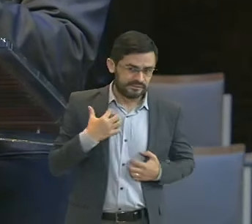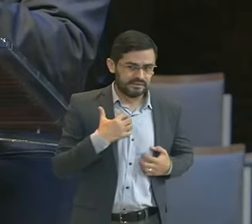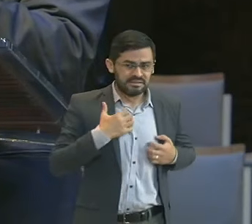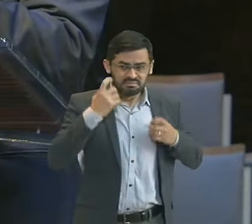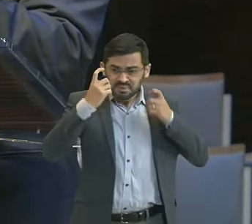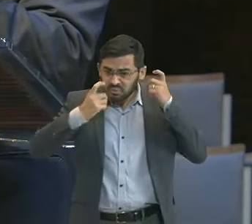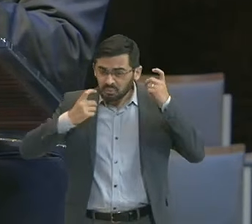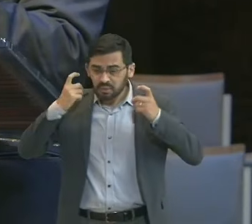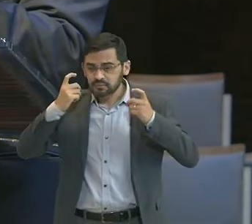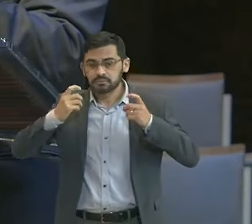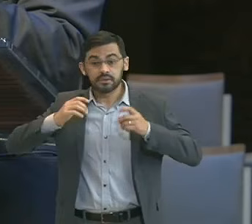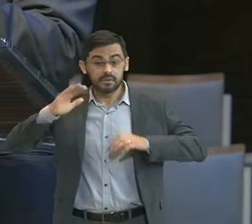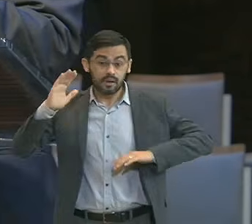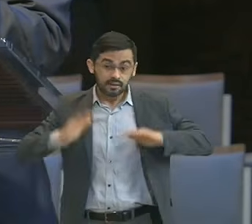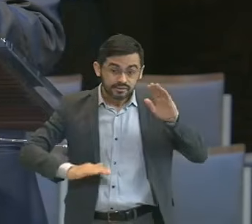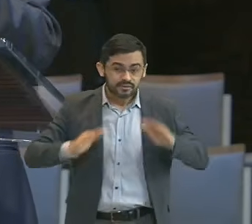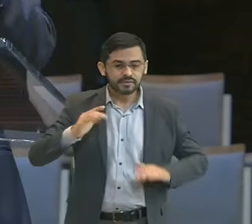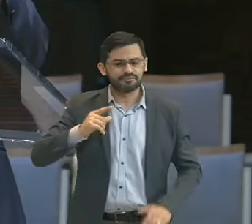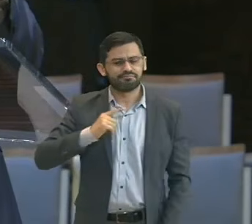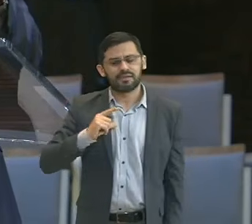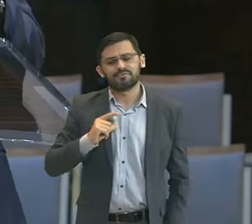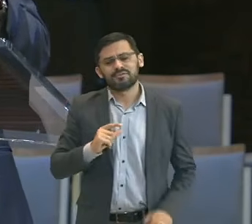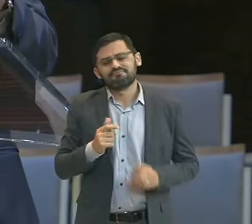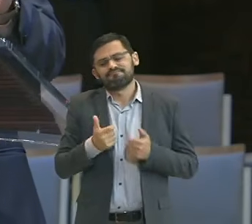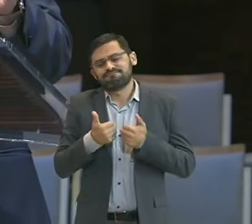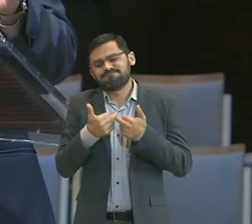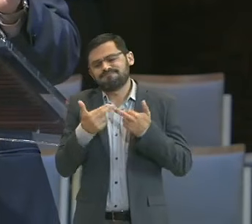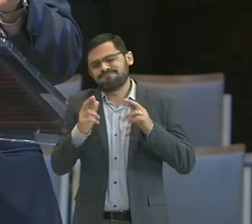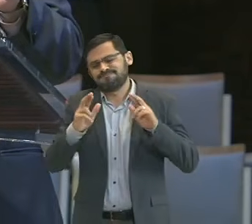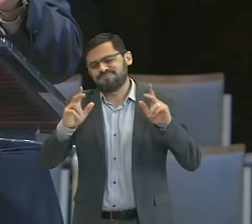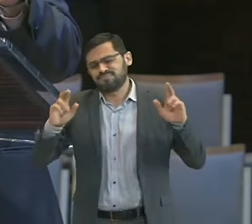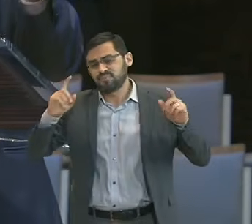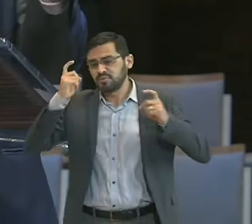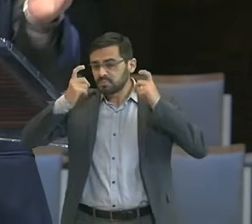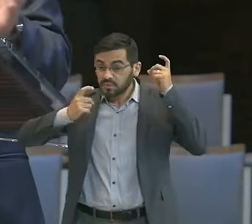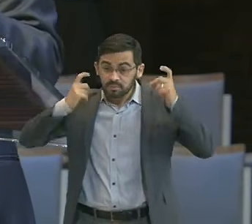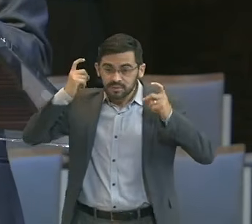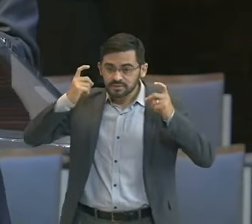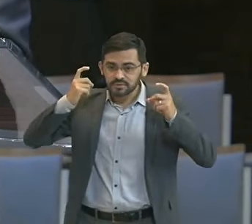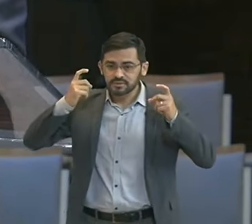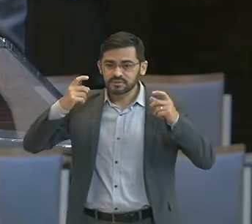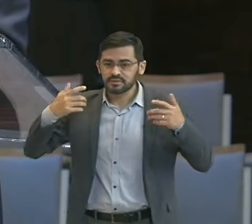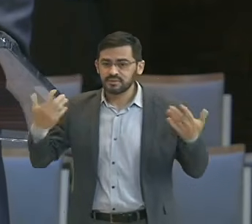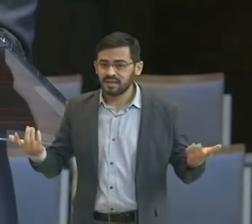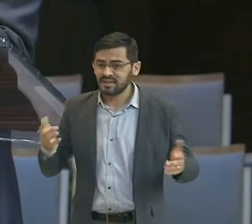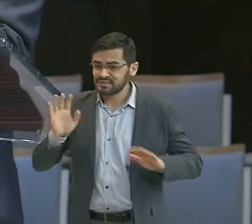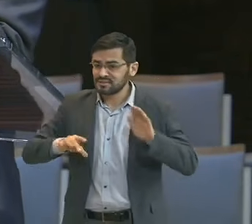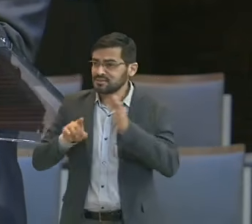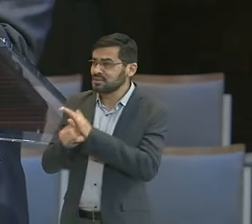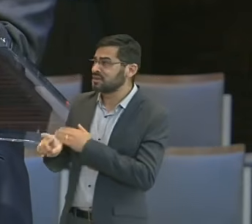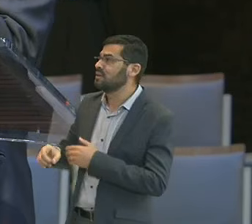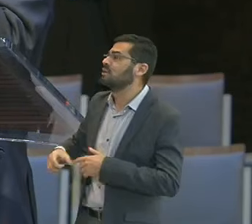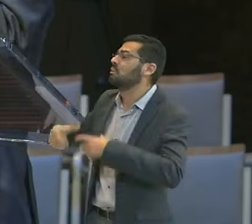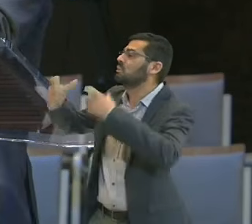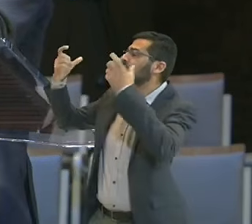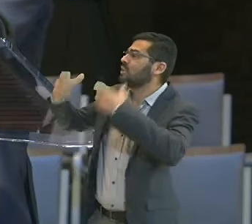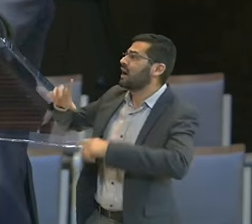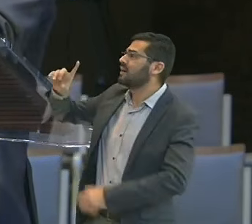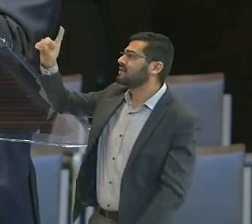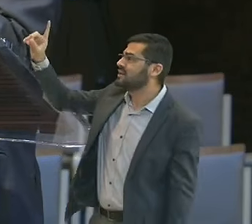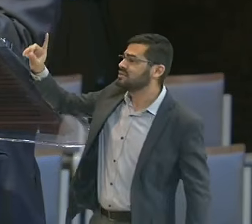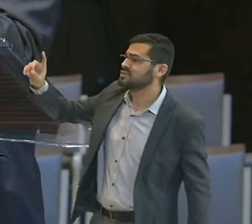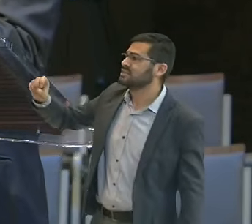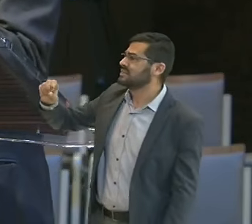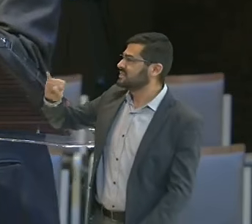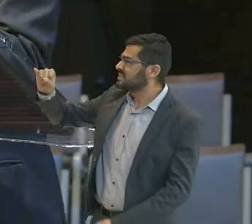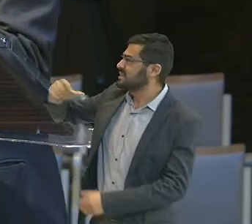angustiado, que às vezes tem tantas preocupações na alma e diz, onde tu estás, ó Deus? Será que há algum